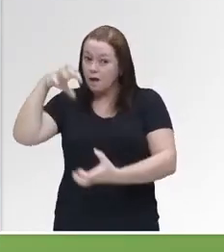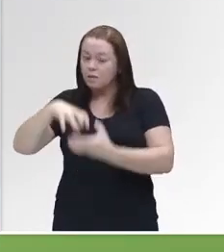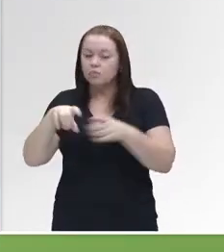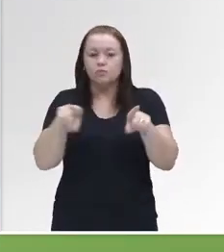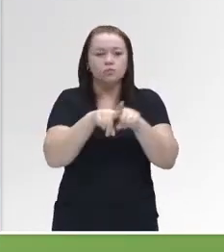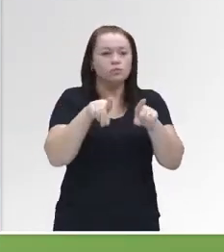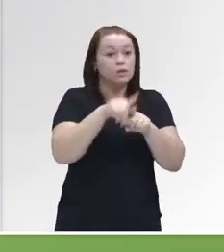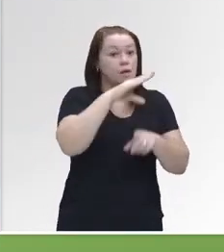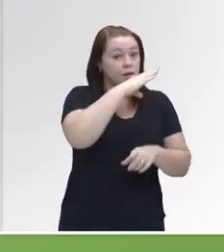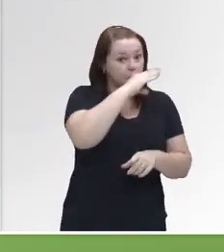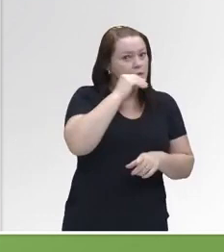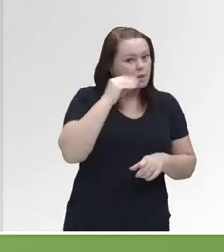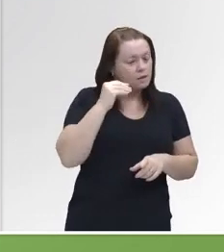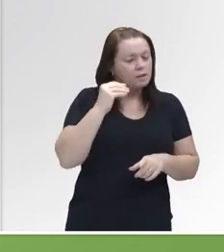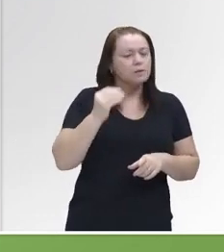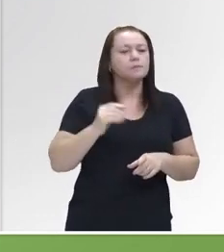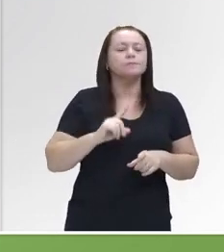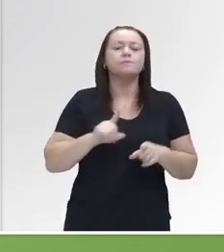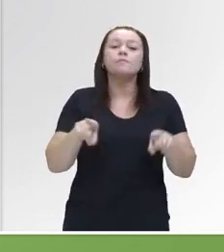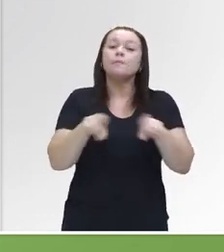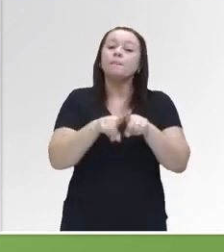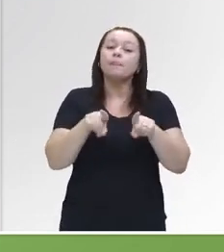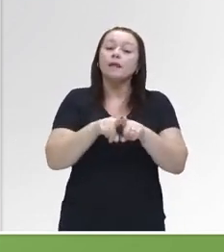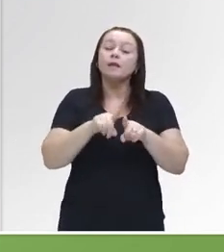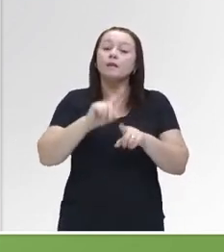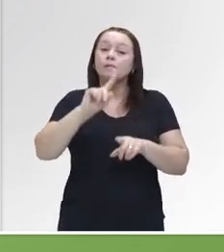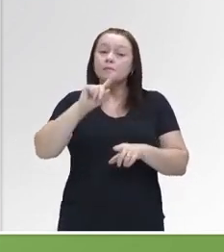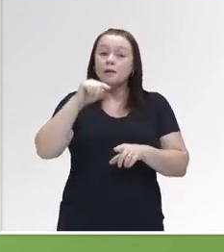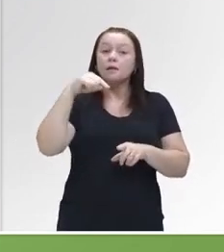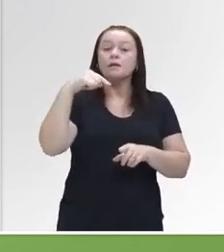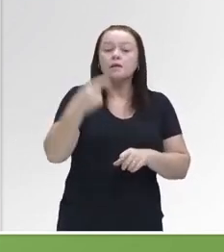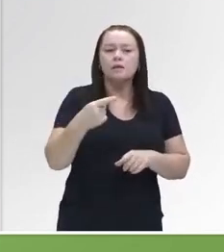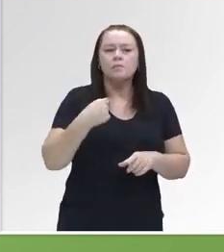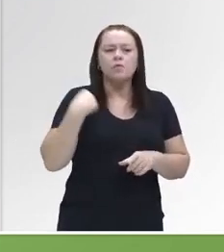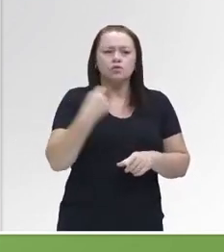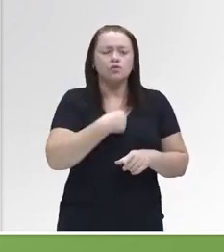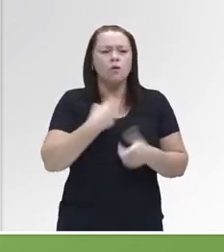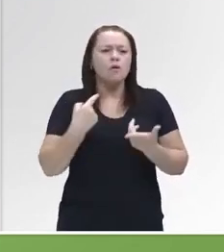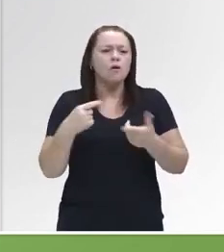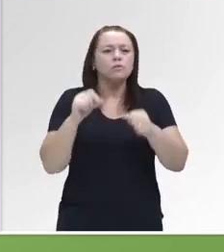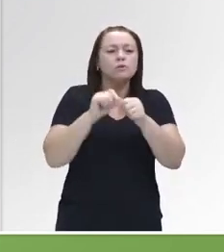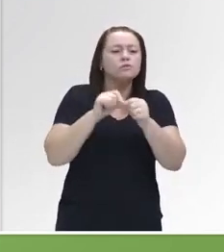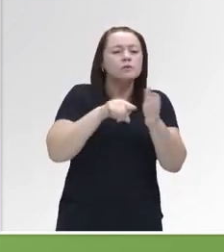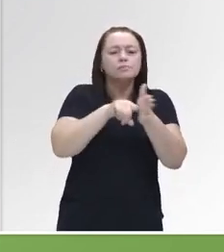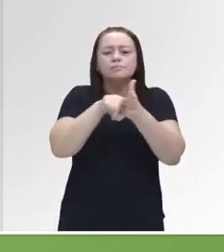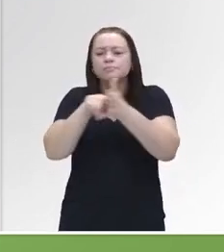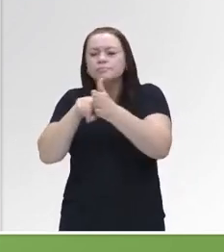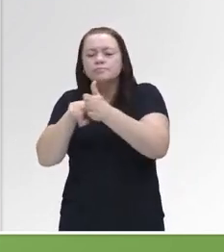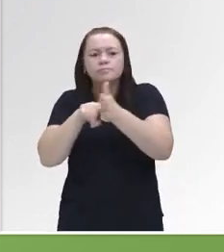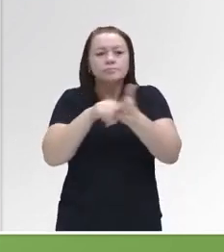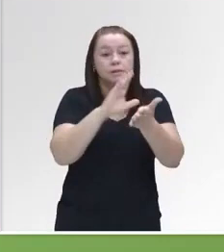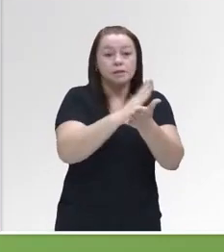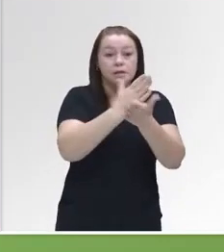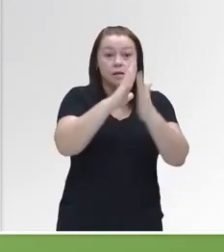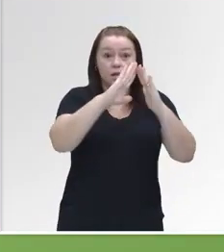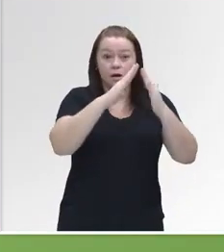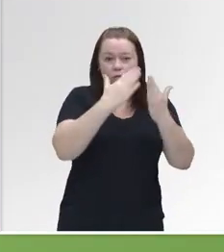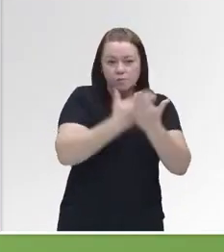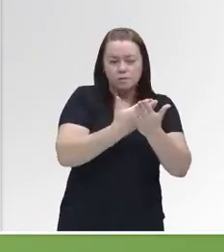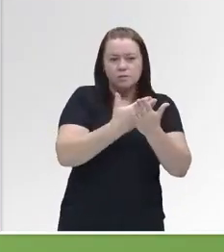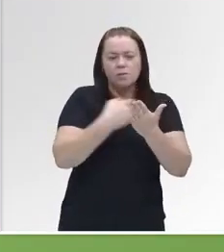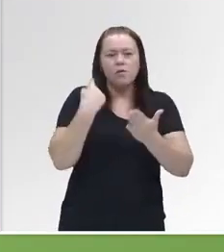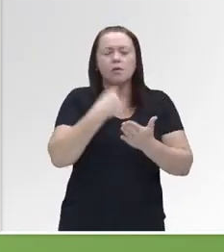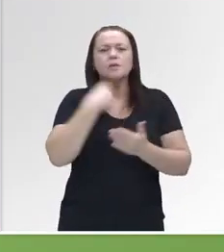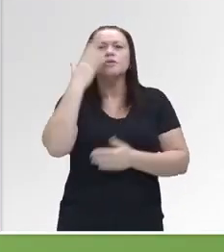E mais à frente, evoluindo um pouquinho, nós fizemos uma pesquisa em algumas escolas, né, para nós